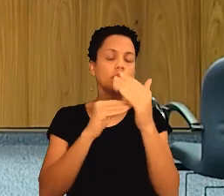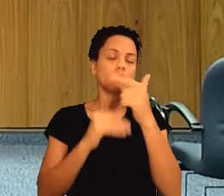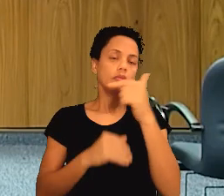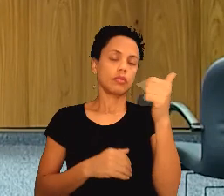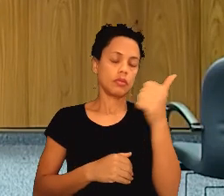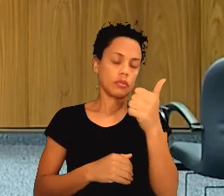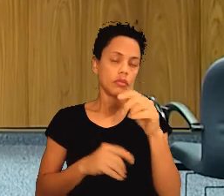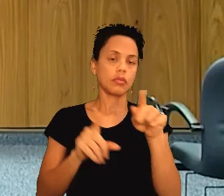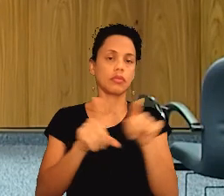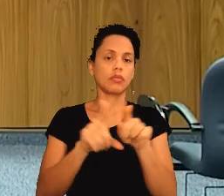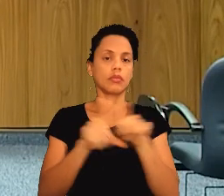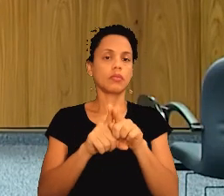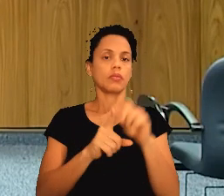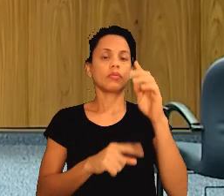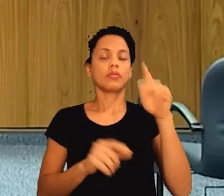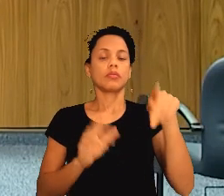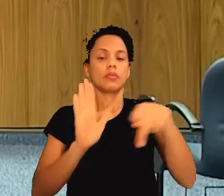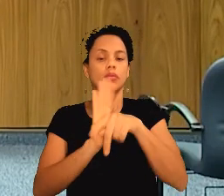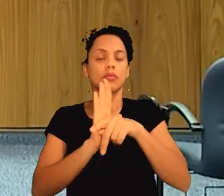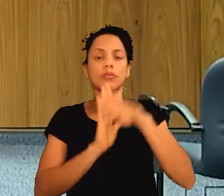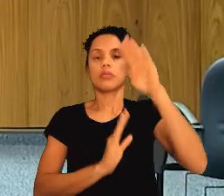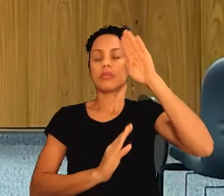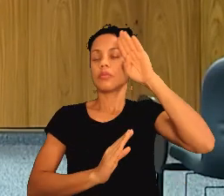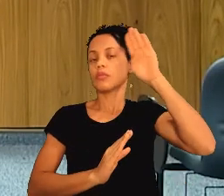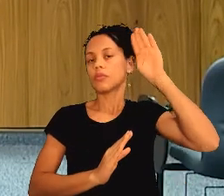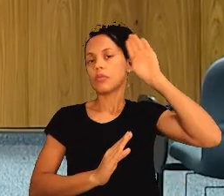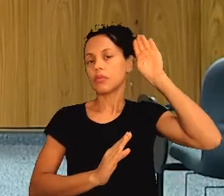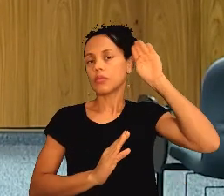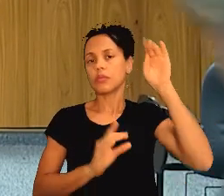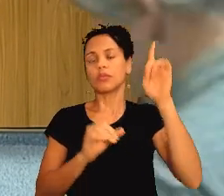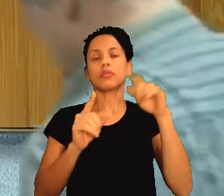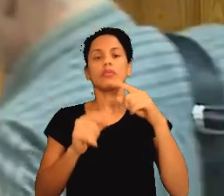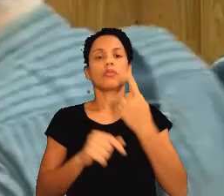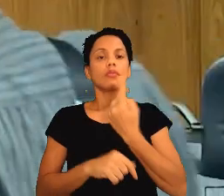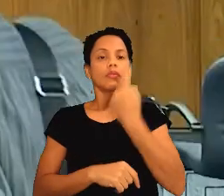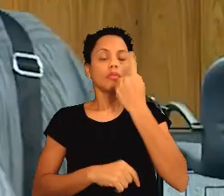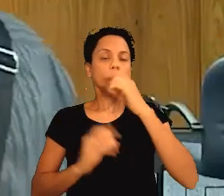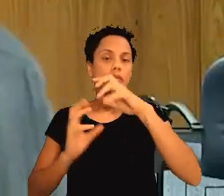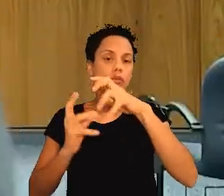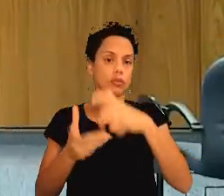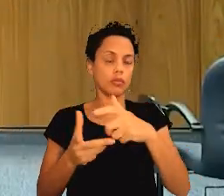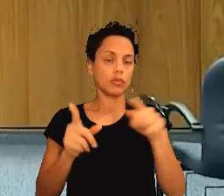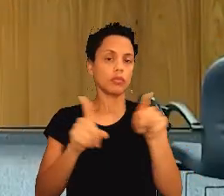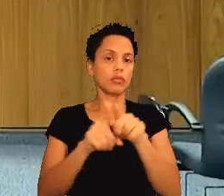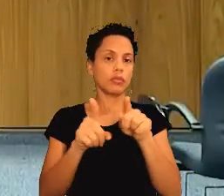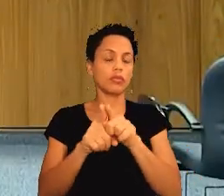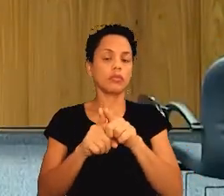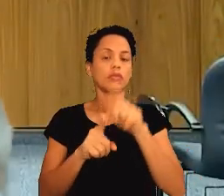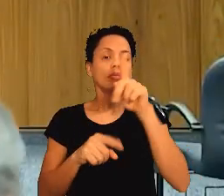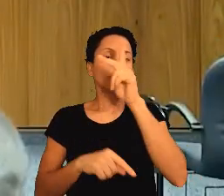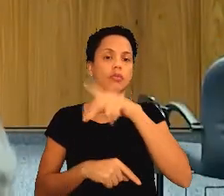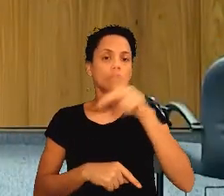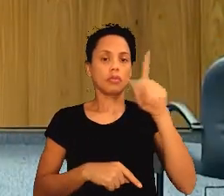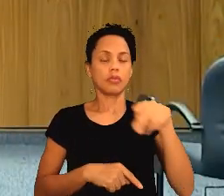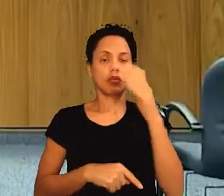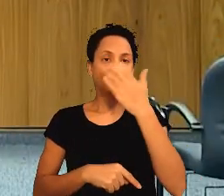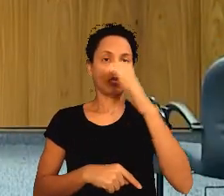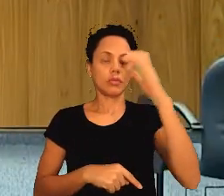Academia Brasileira de Ciências e da Academia de Ciências do Terceiro Mundo, foi presidente da Associação Brasileira de